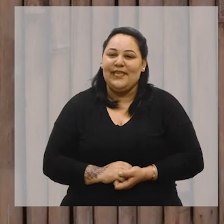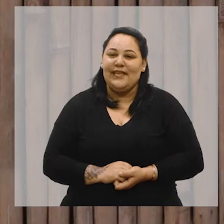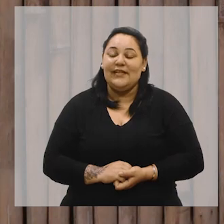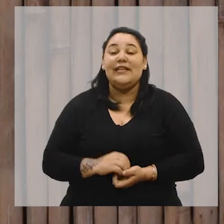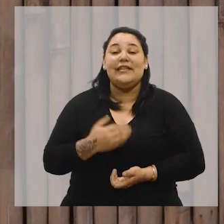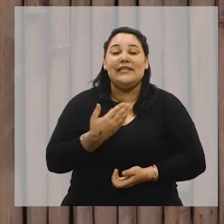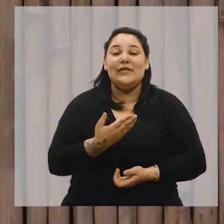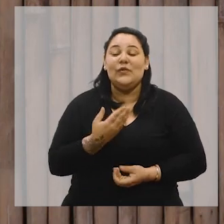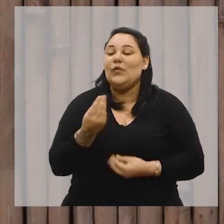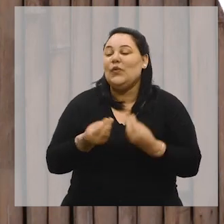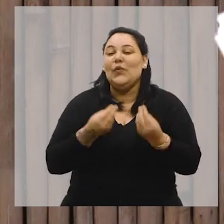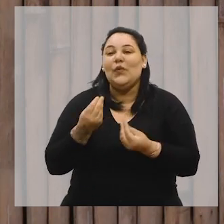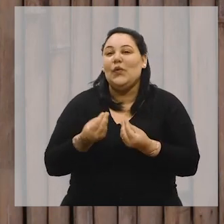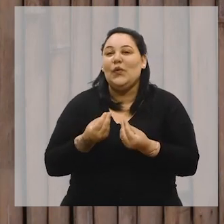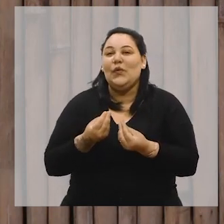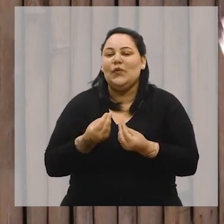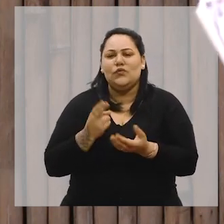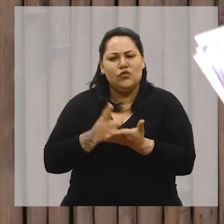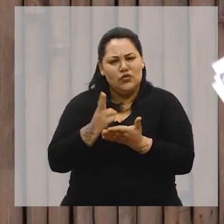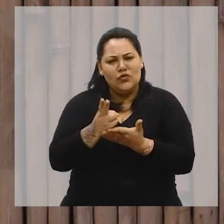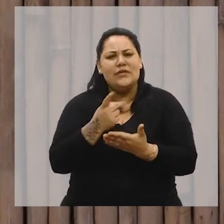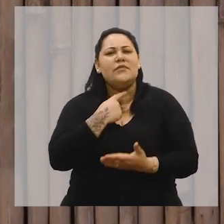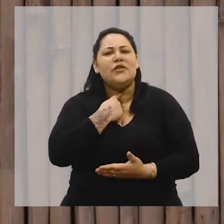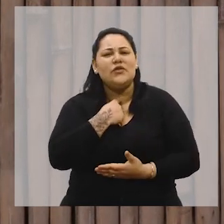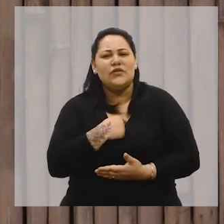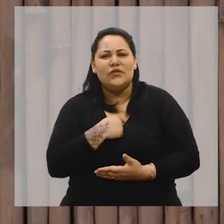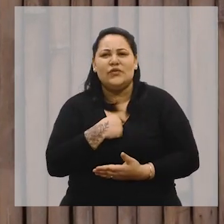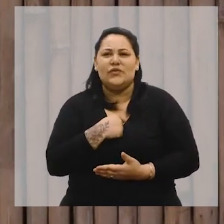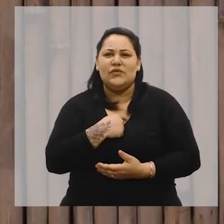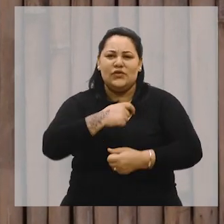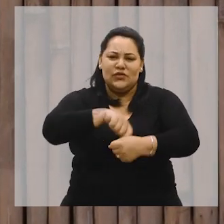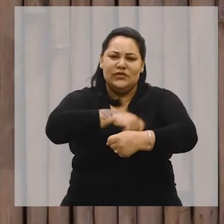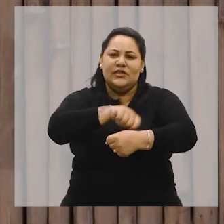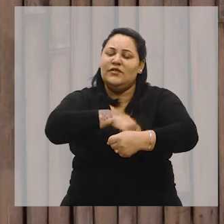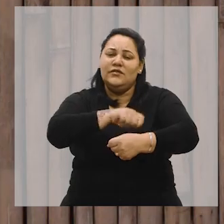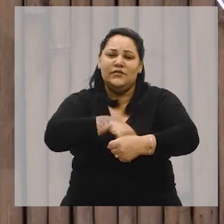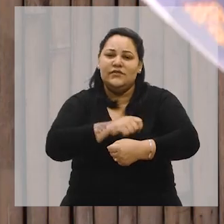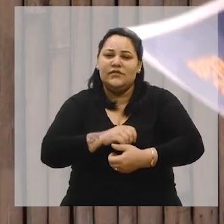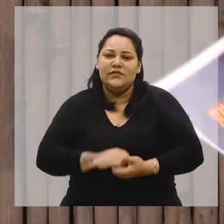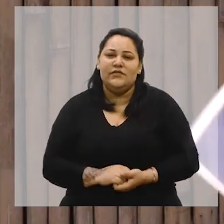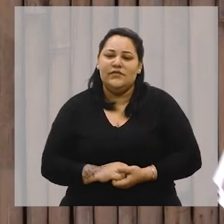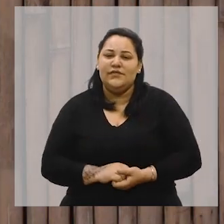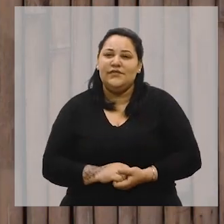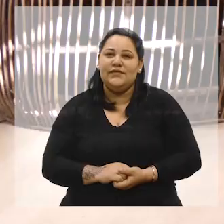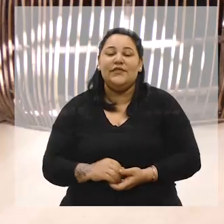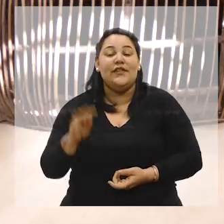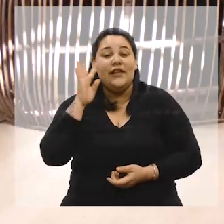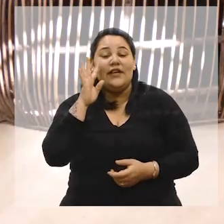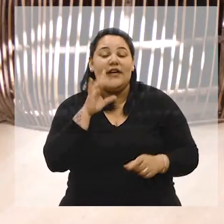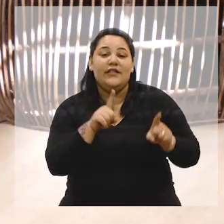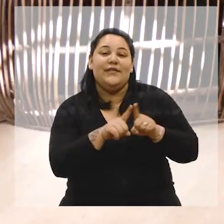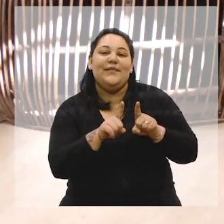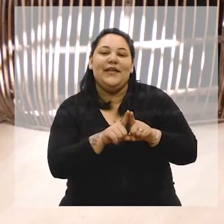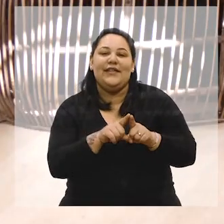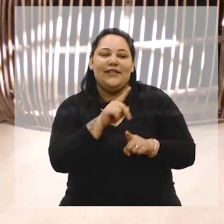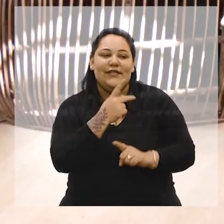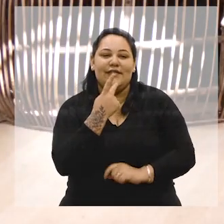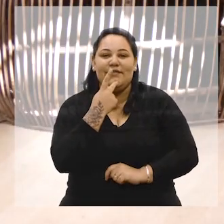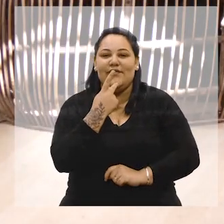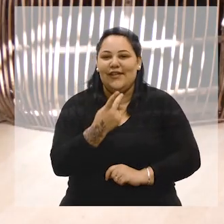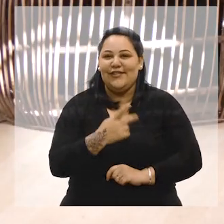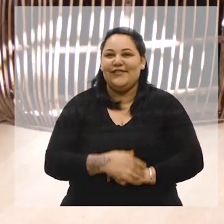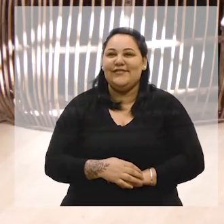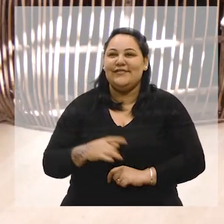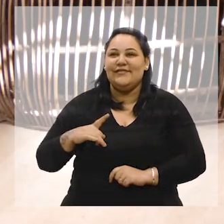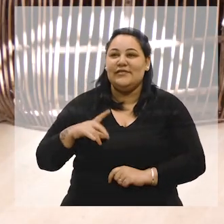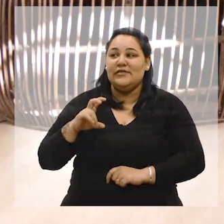e como que foi? Tu sempre gostou de cozinhar, né? E legal essa mensagem que tu trouxe também de, nossa, tentou há